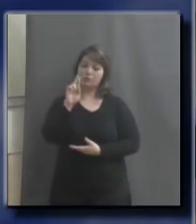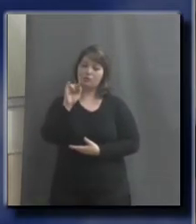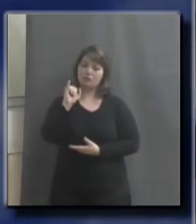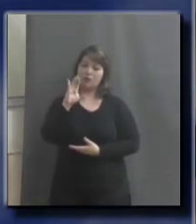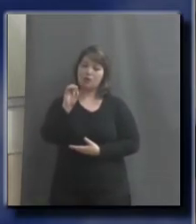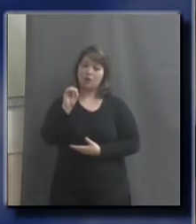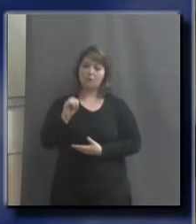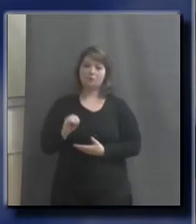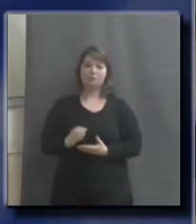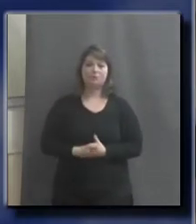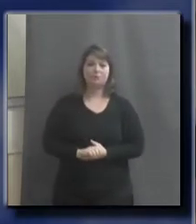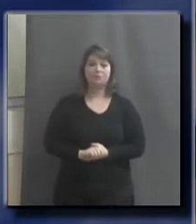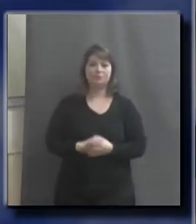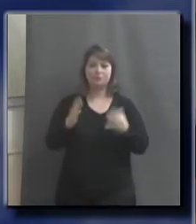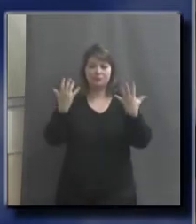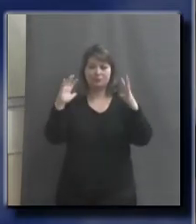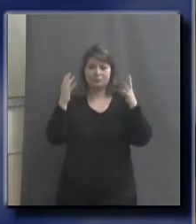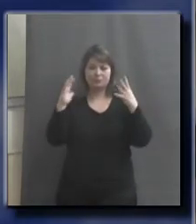Esse aqui.